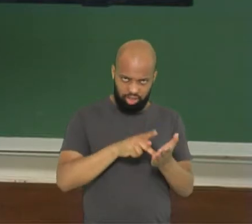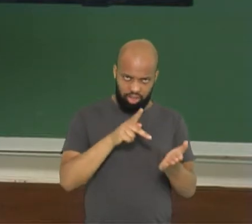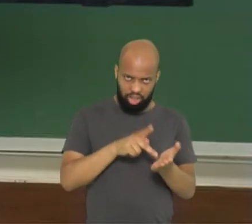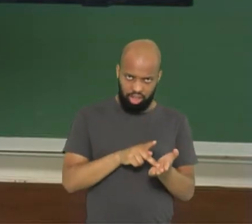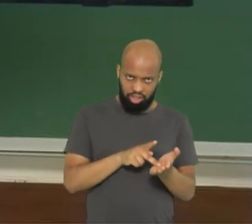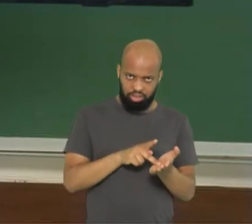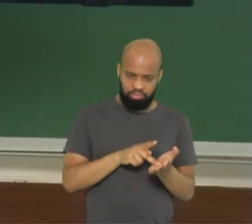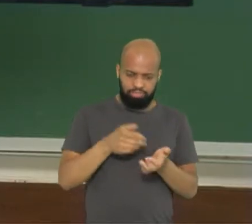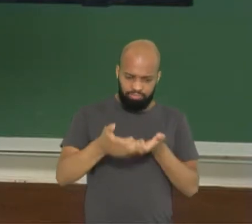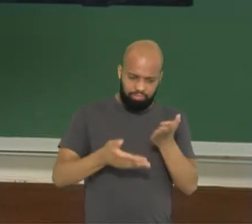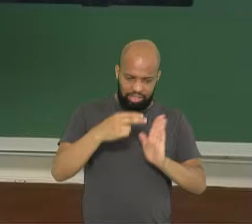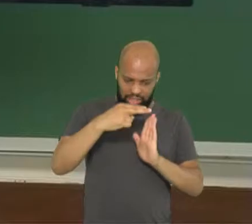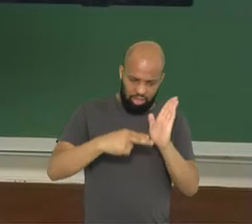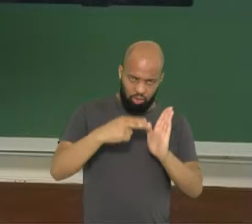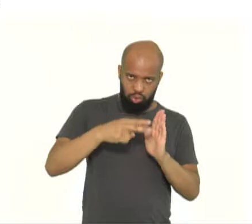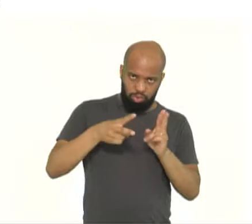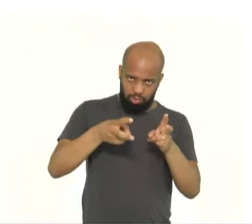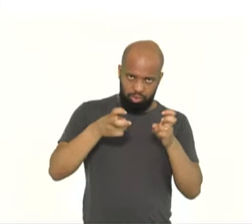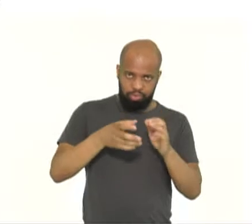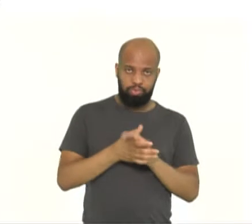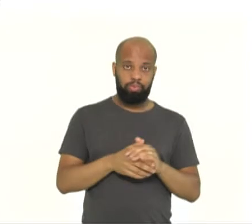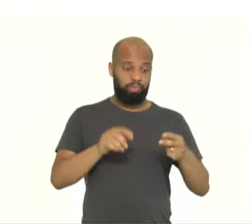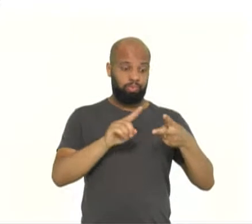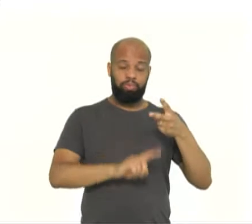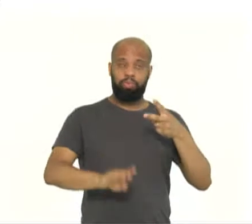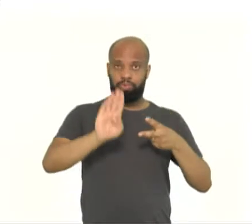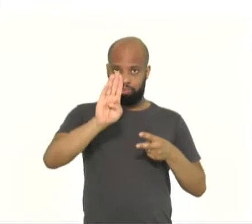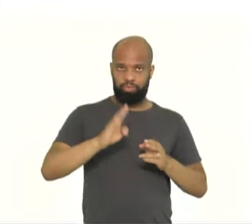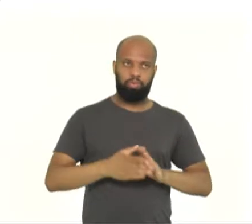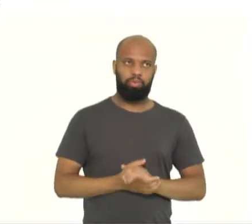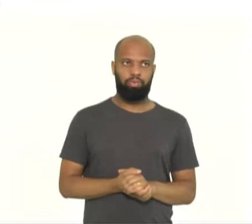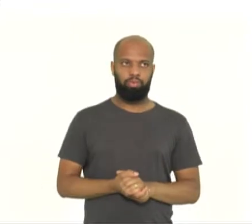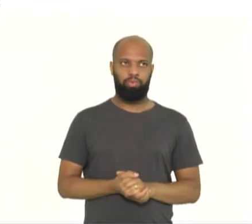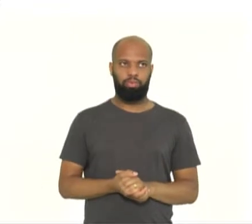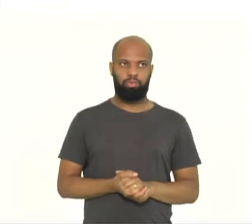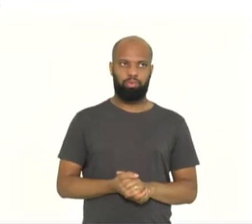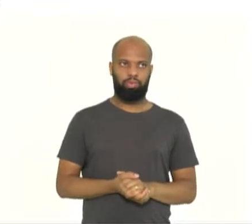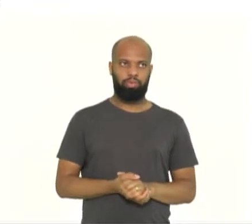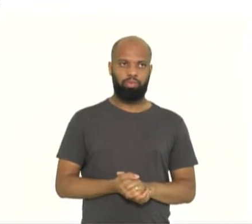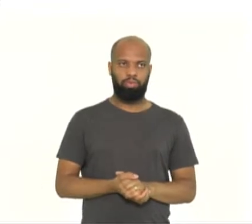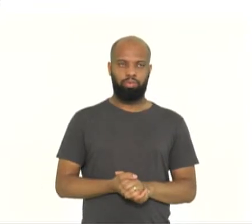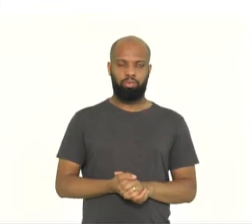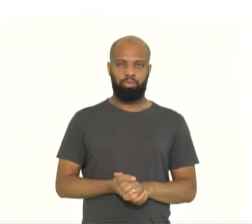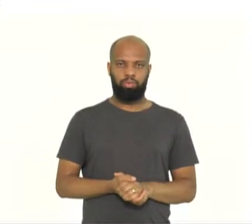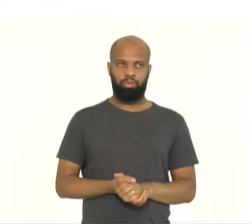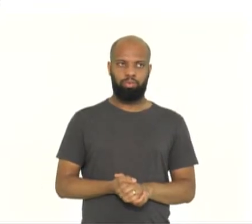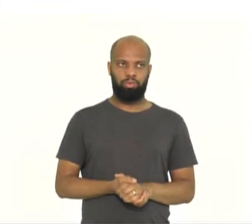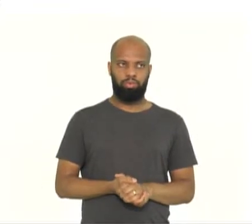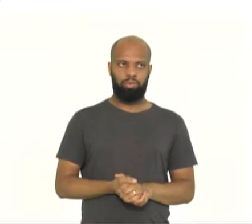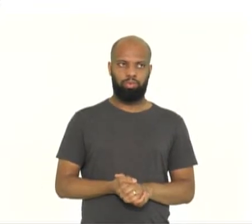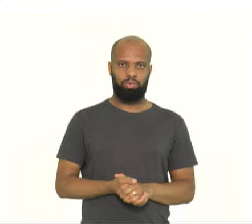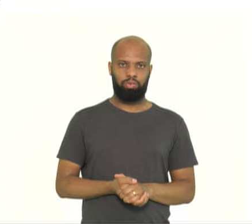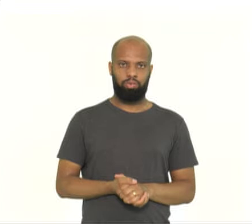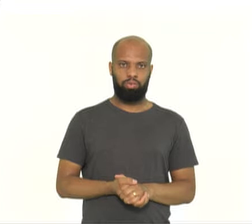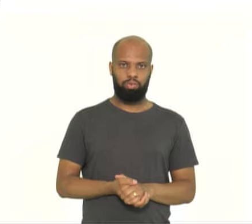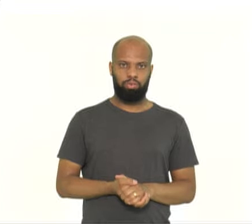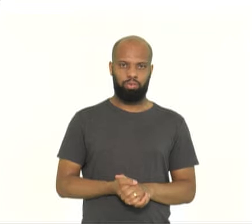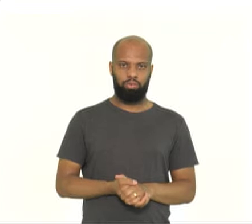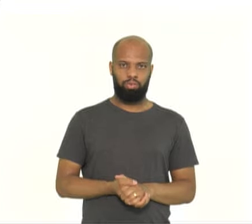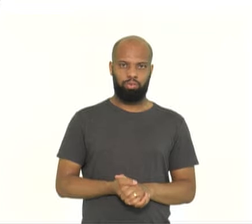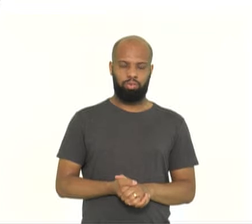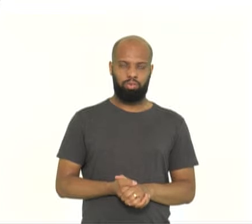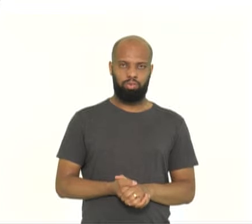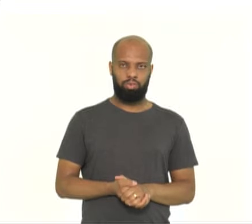nossa leitura. B. Fue a nadar recientemente. C. Fue a un lugar